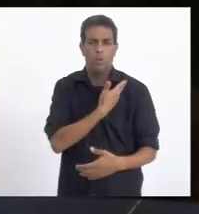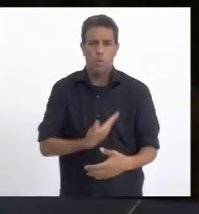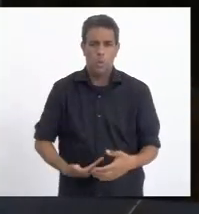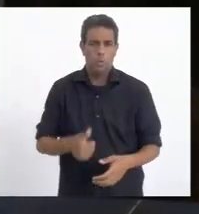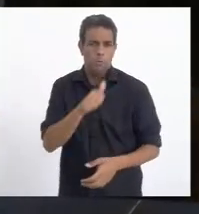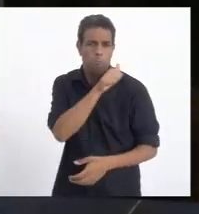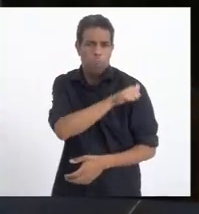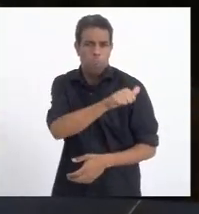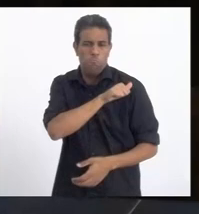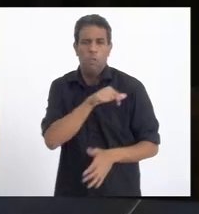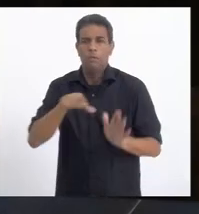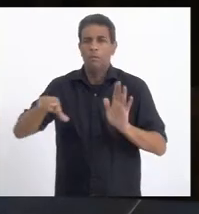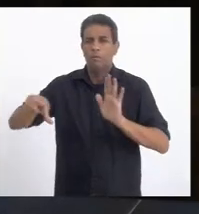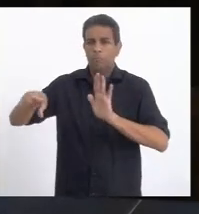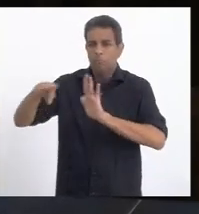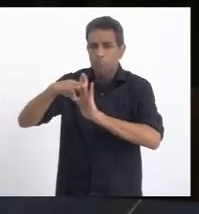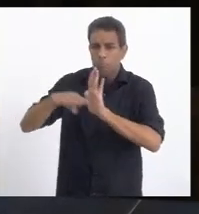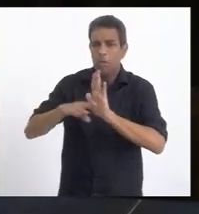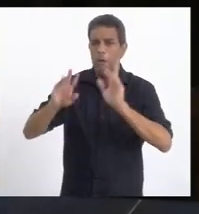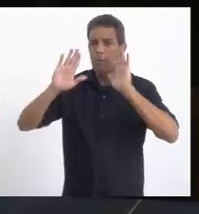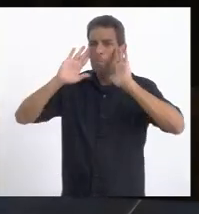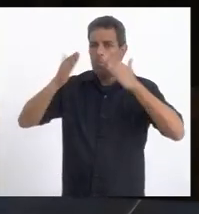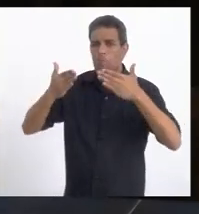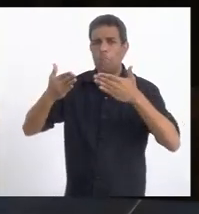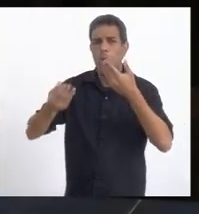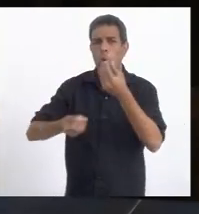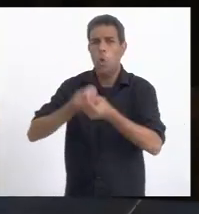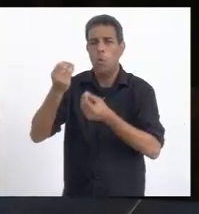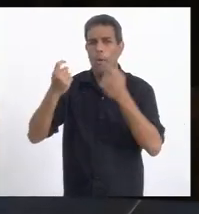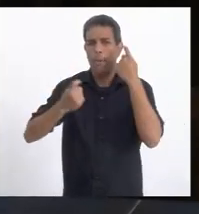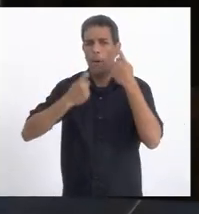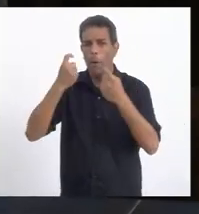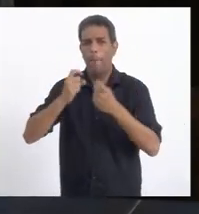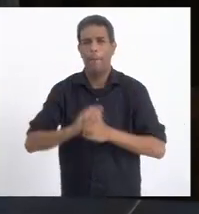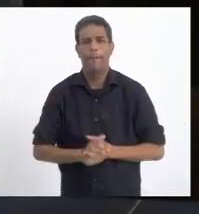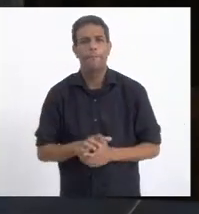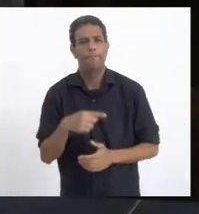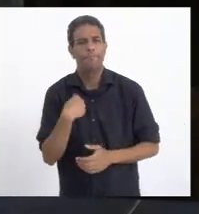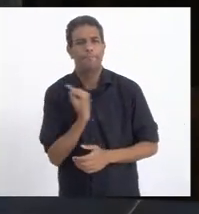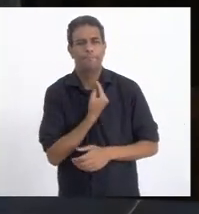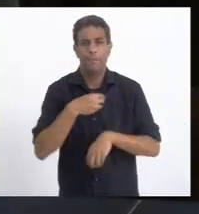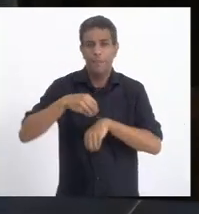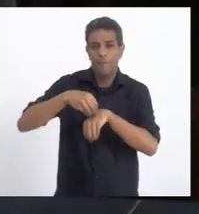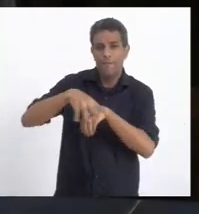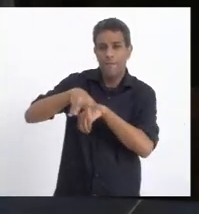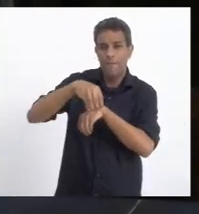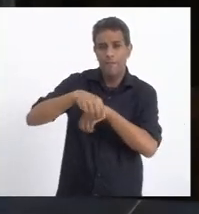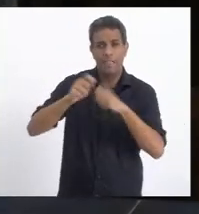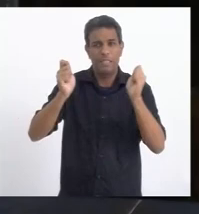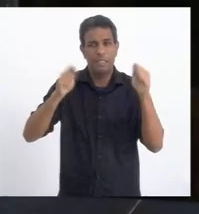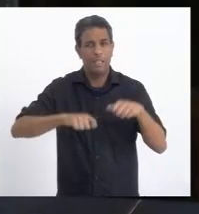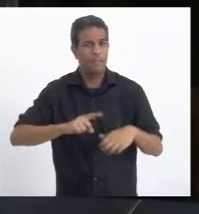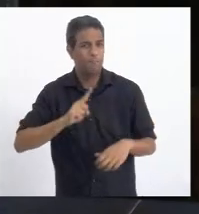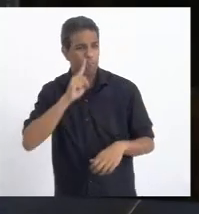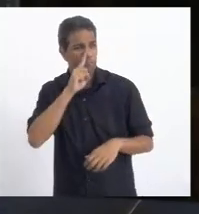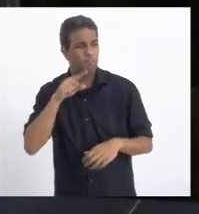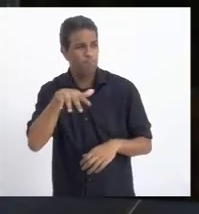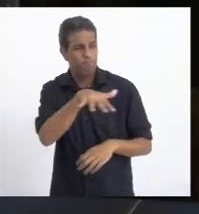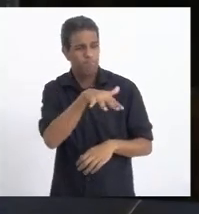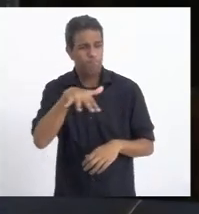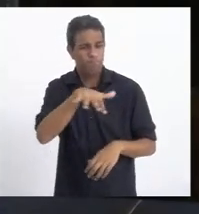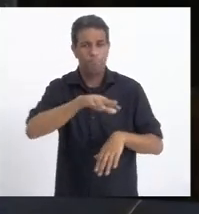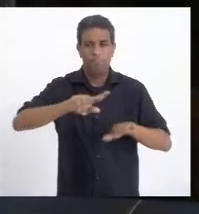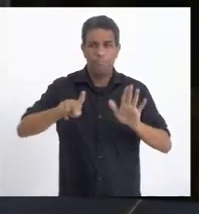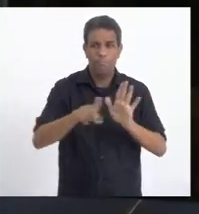para levar sua preocupação das corporações fiz essa mensagem não chegasse aqui o risco que o somente o